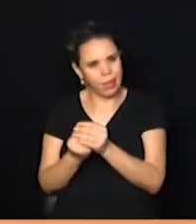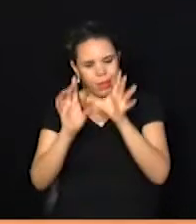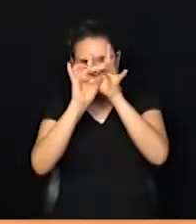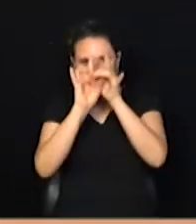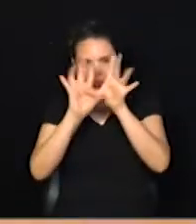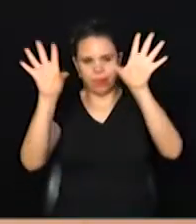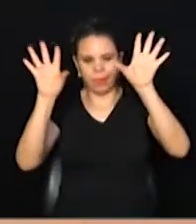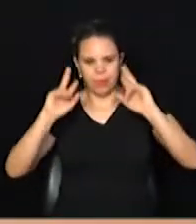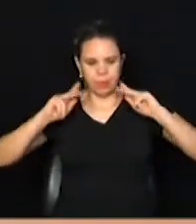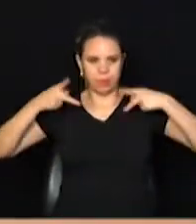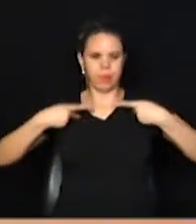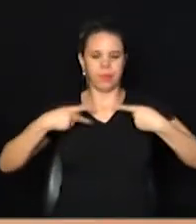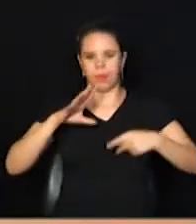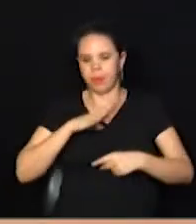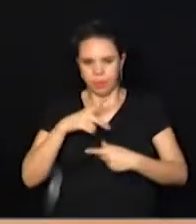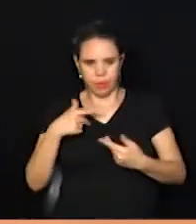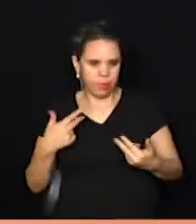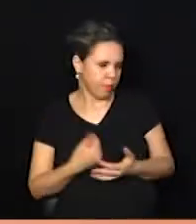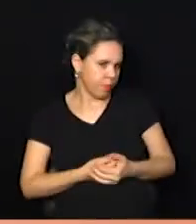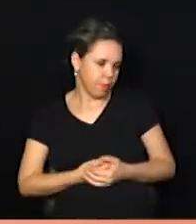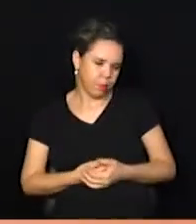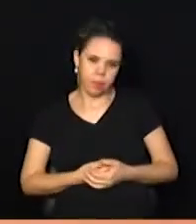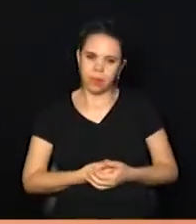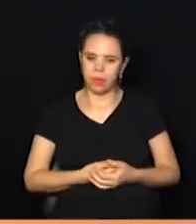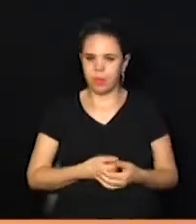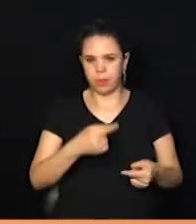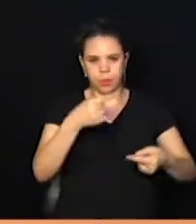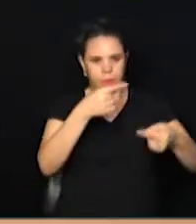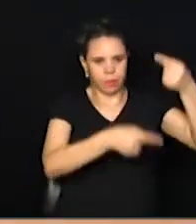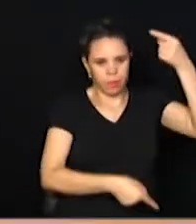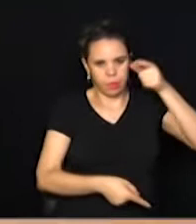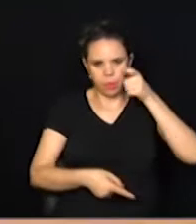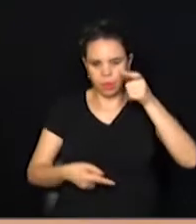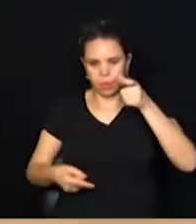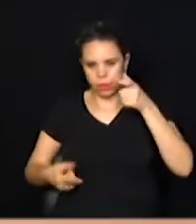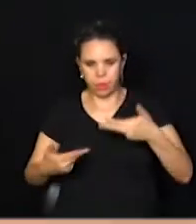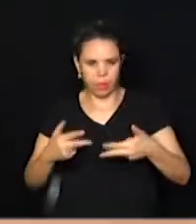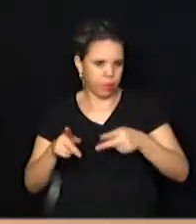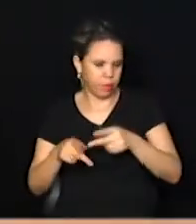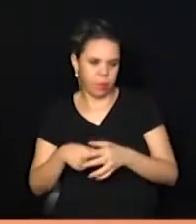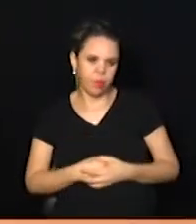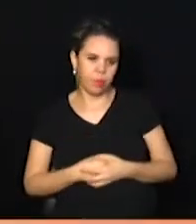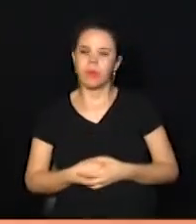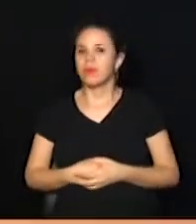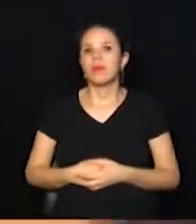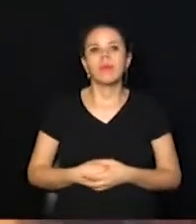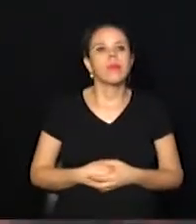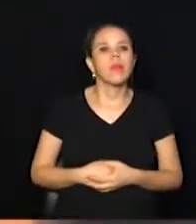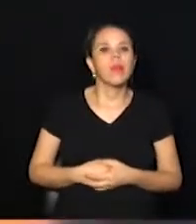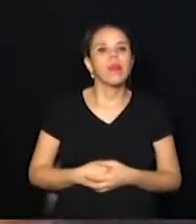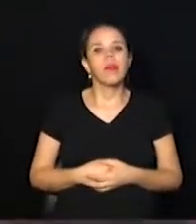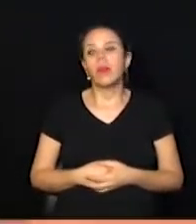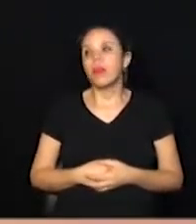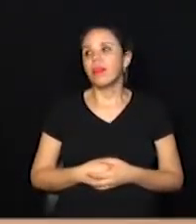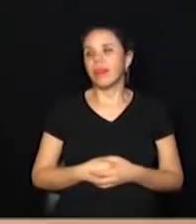democrática, humana, plural, contrariou muitos interesses. Estava contrariando interesses.